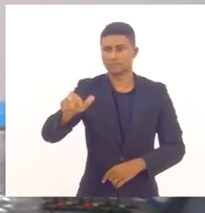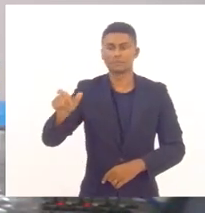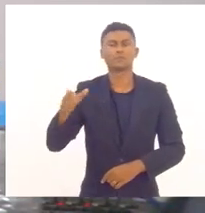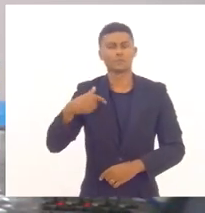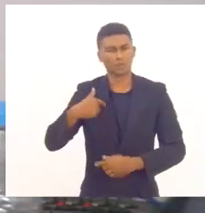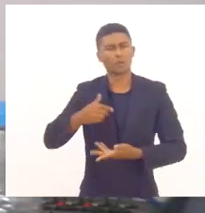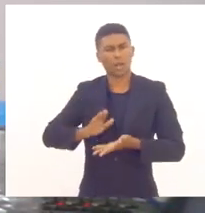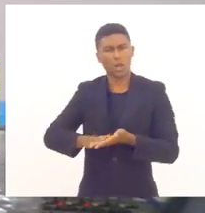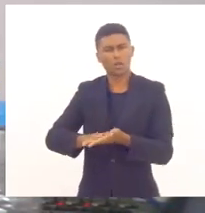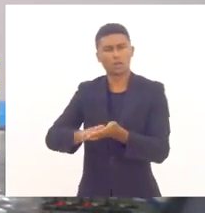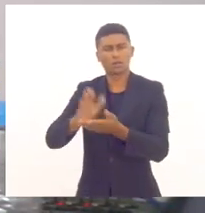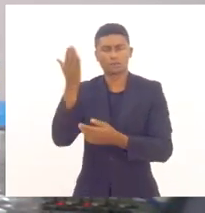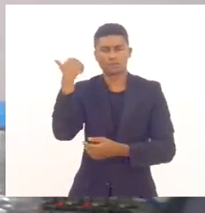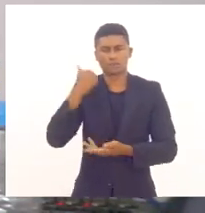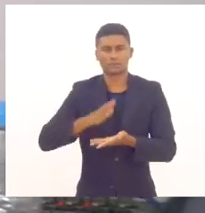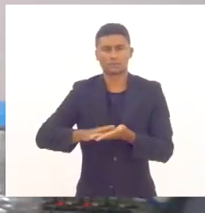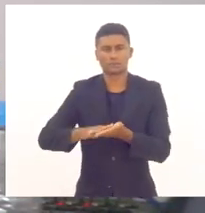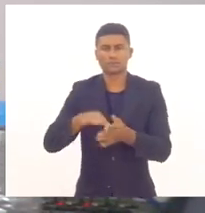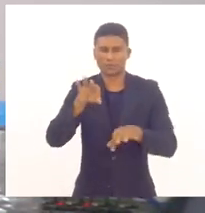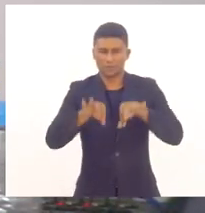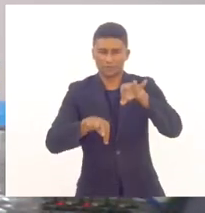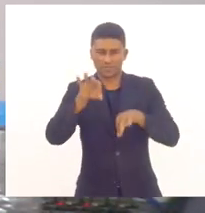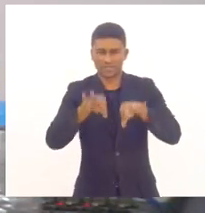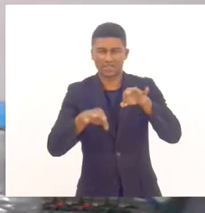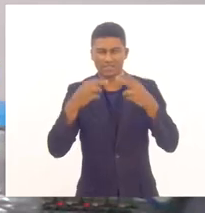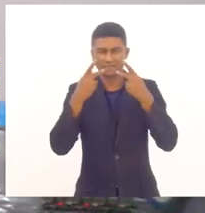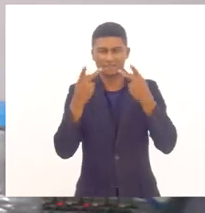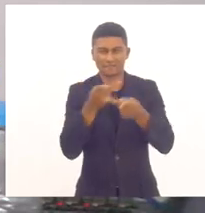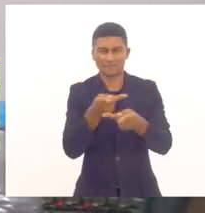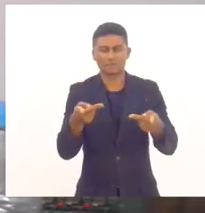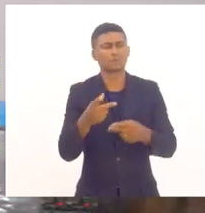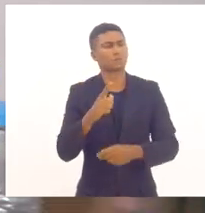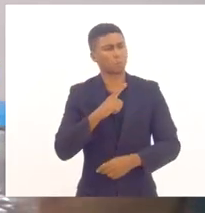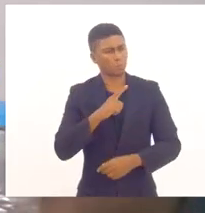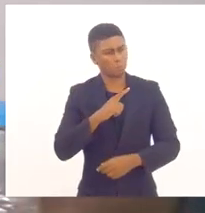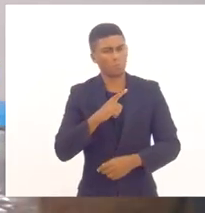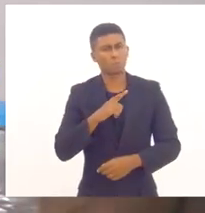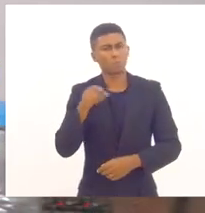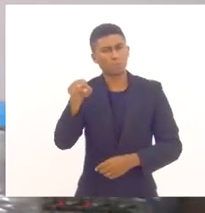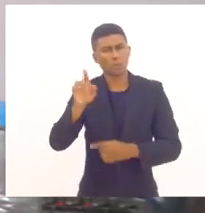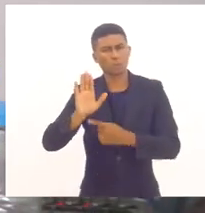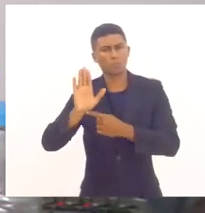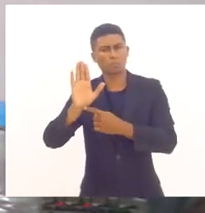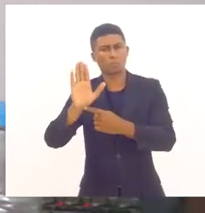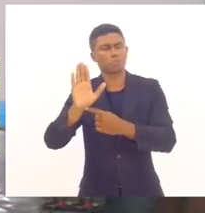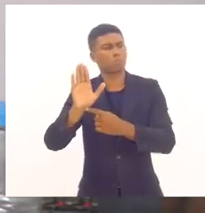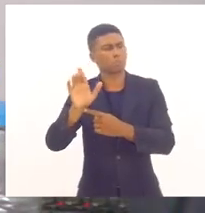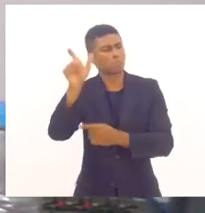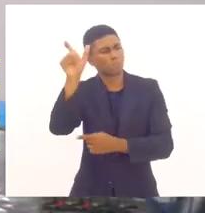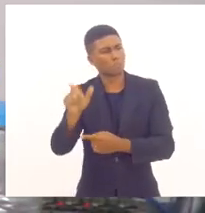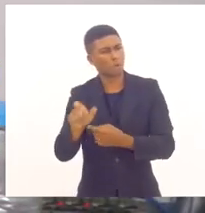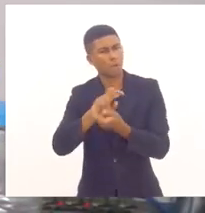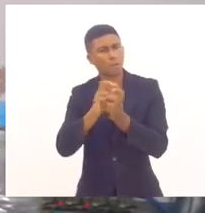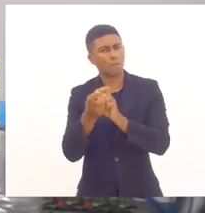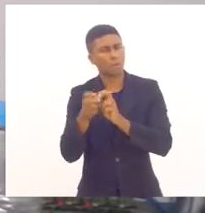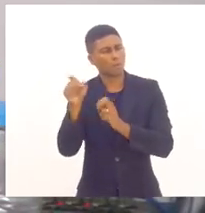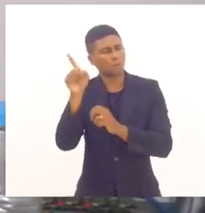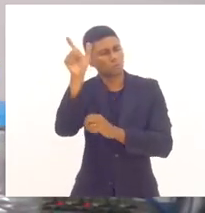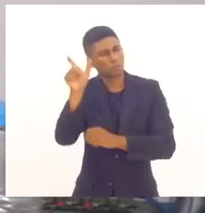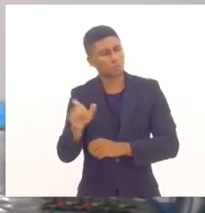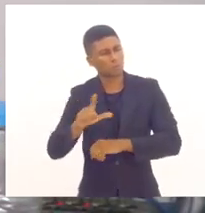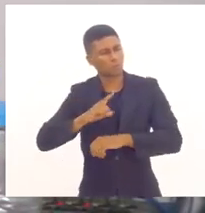elogiei muito, eu falei isso na oficina, que tinha um portfólio montado por um capoeirista, impecável o portfólio. Então, assim,